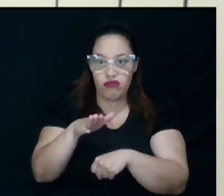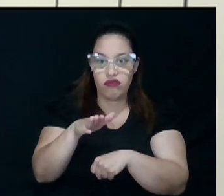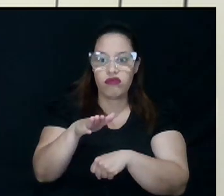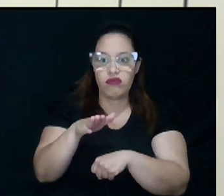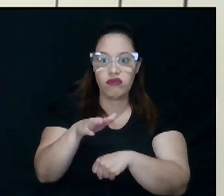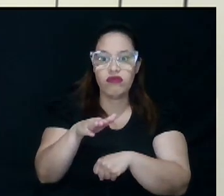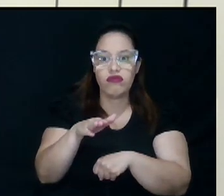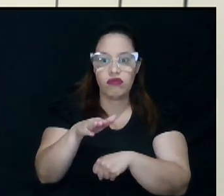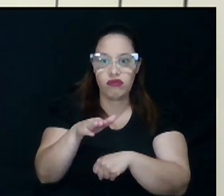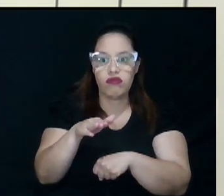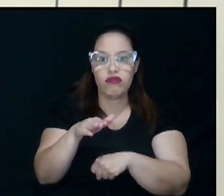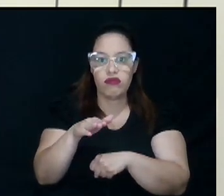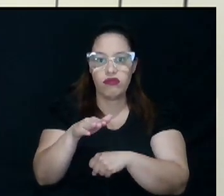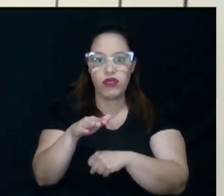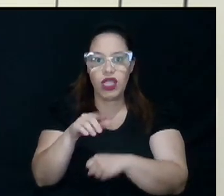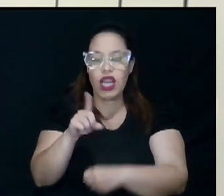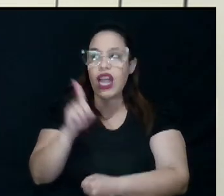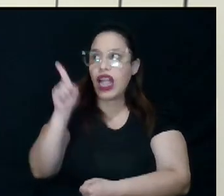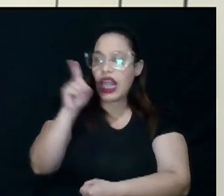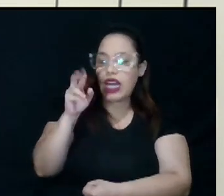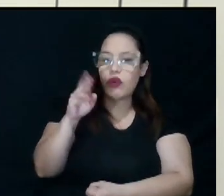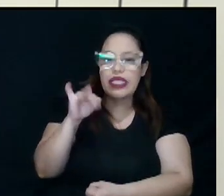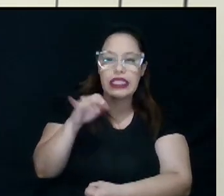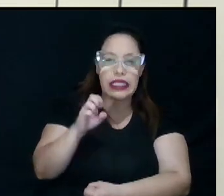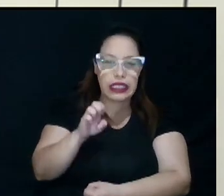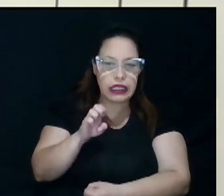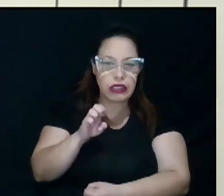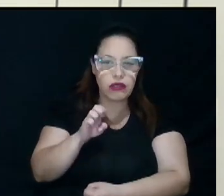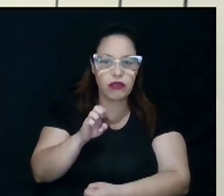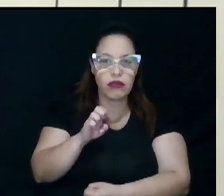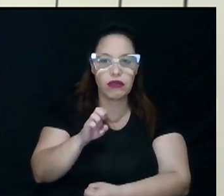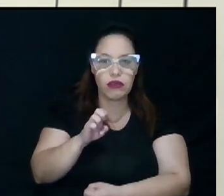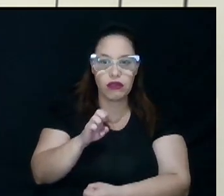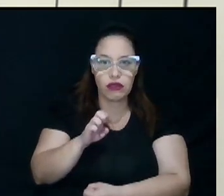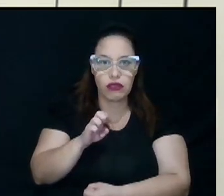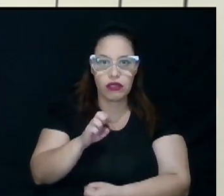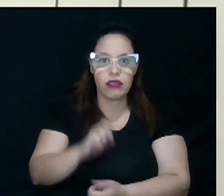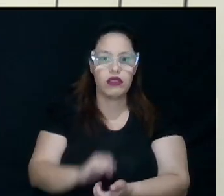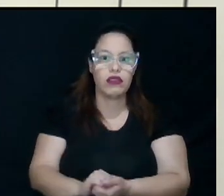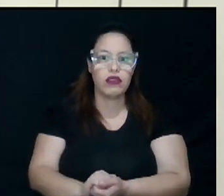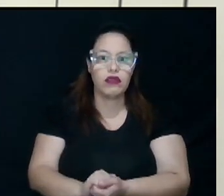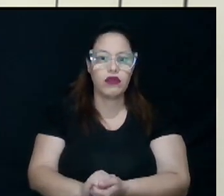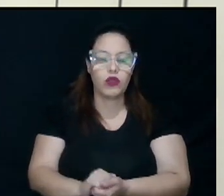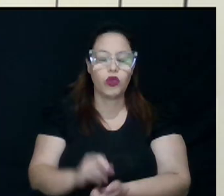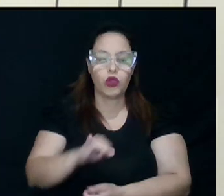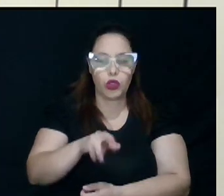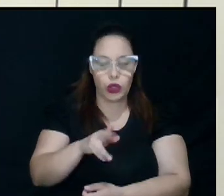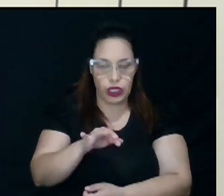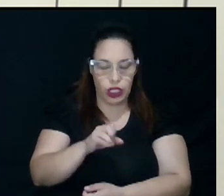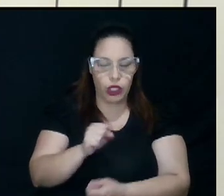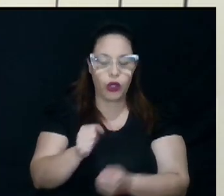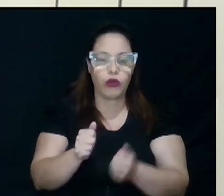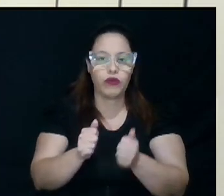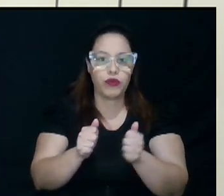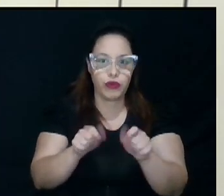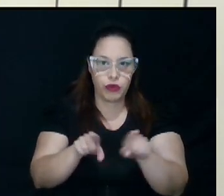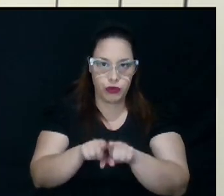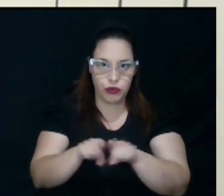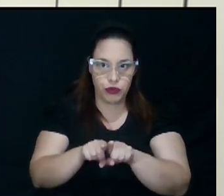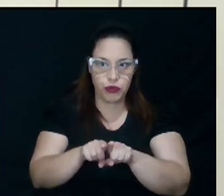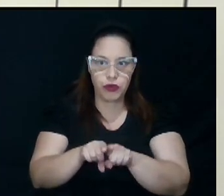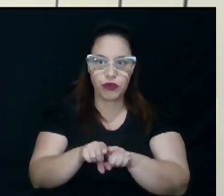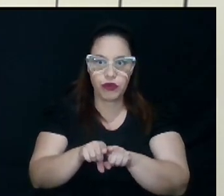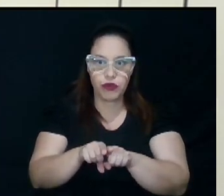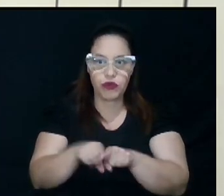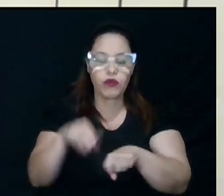rodada lá em Recife contra o Sport. O Joilson, zagueiro, também entrou bem no lugar do Matheus Silva, que estava suspenso, tomou